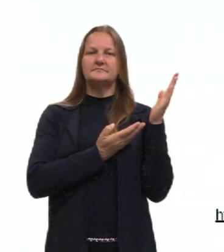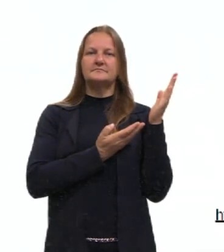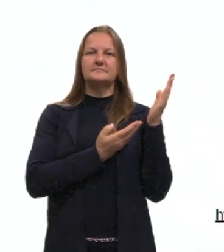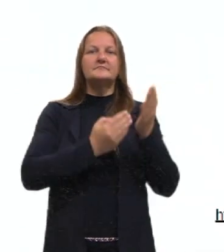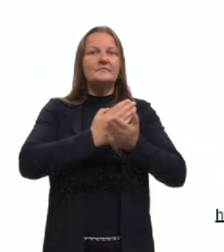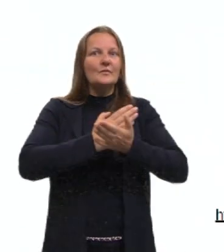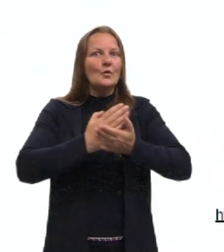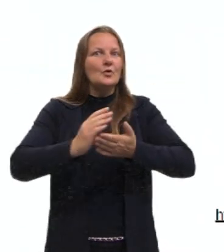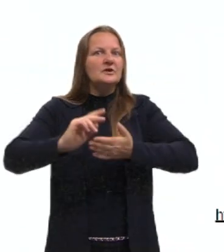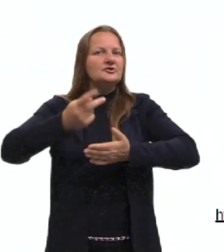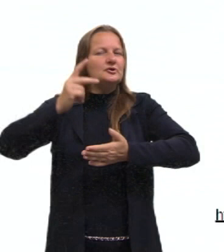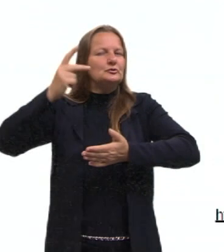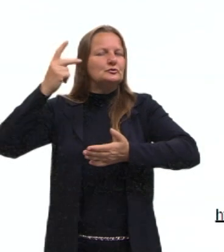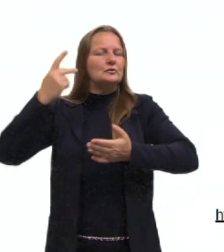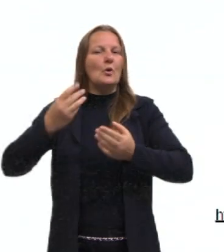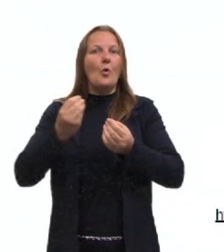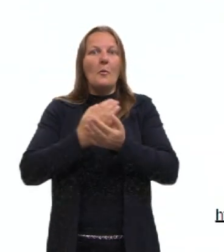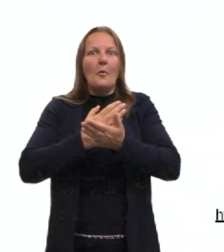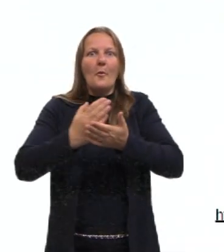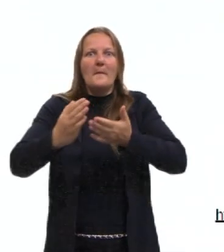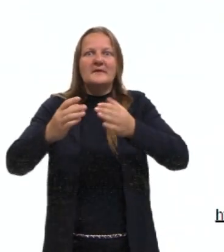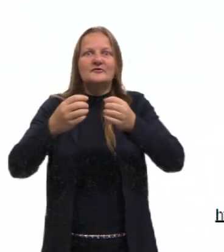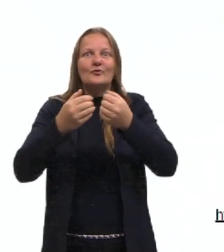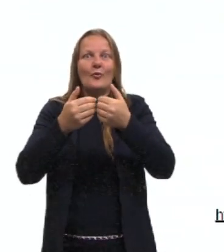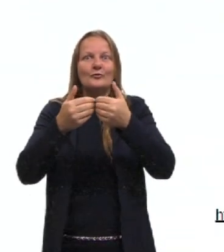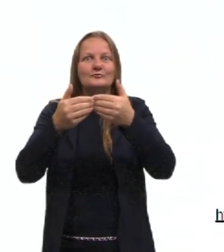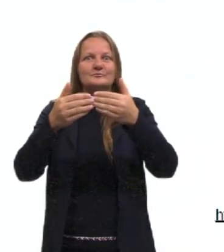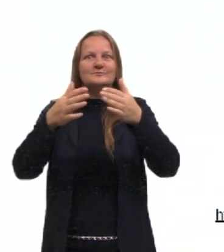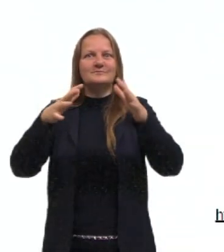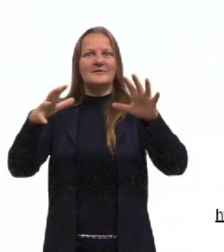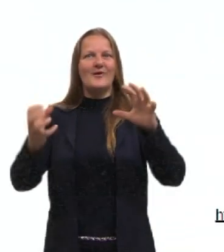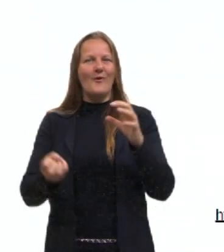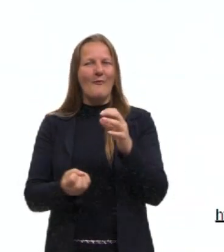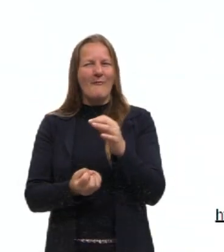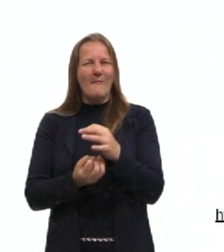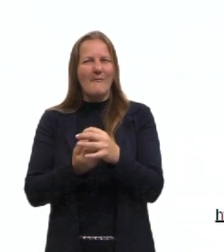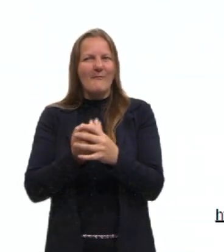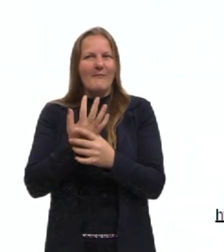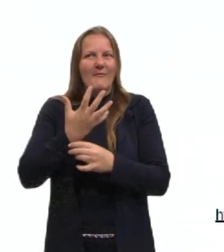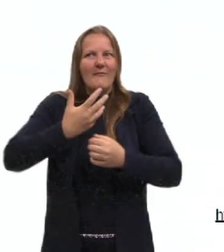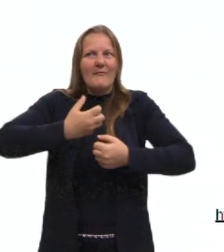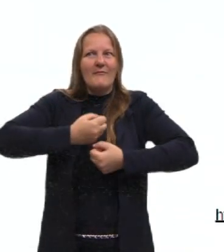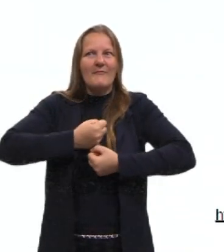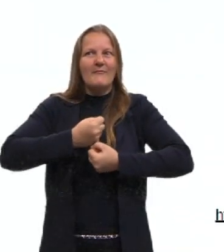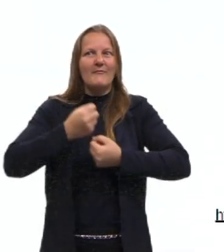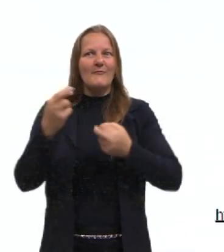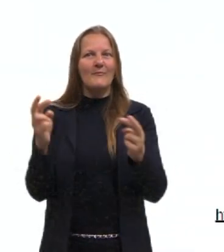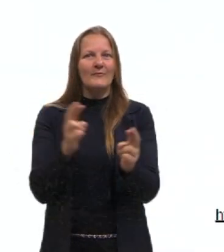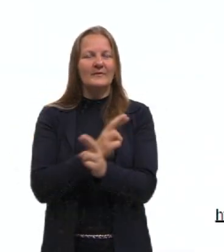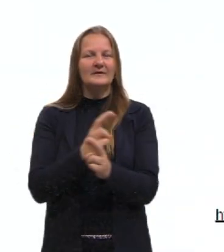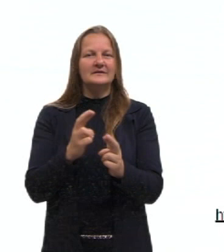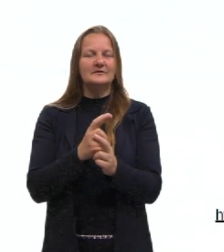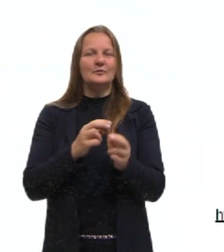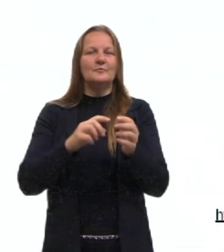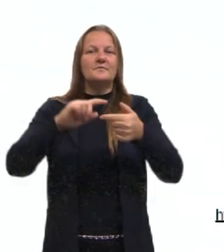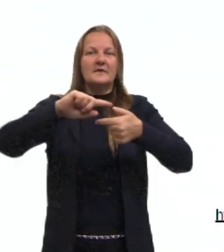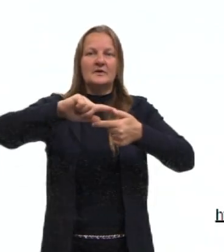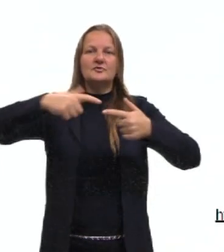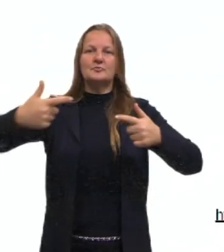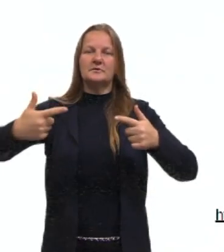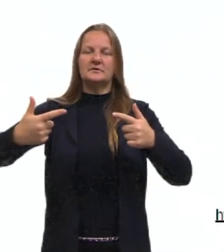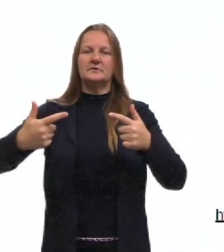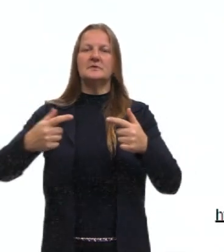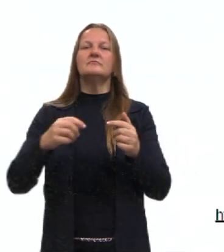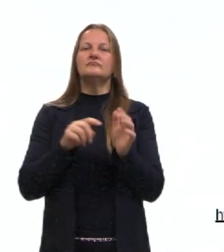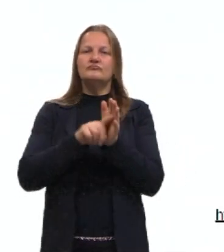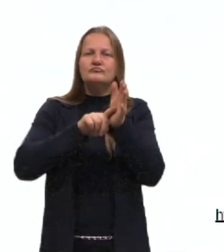geometria analítica. É importante a gente entender como que foi surgindo, então, essa relação. A geometria analítica, ela surgiu